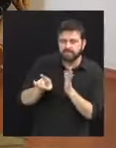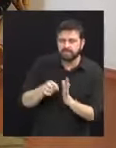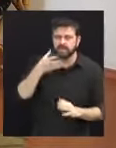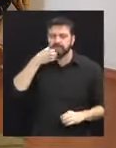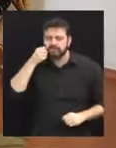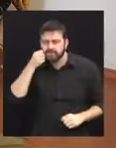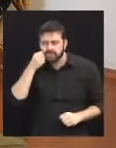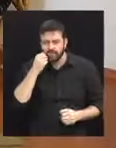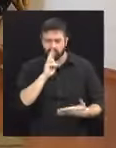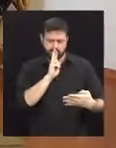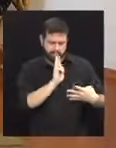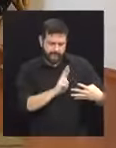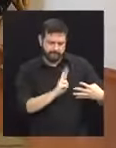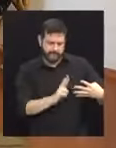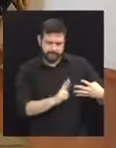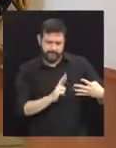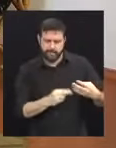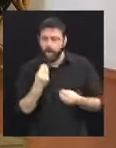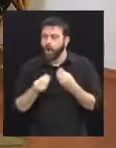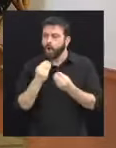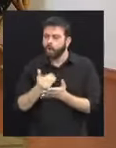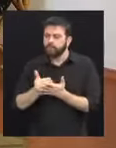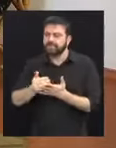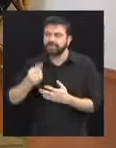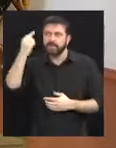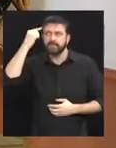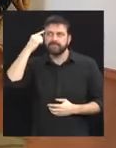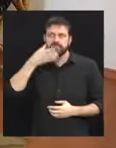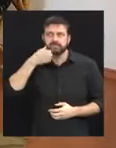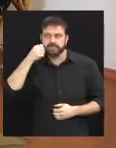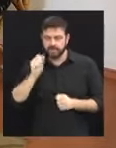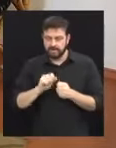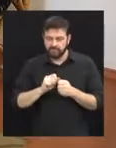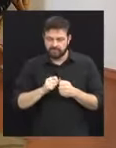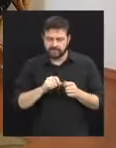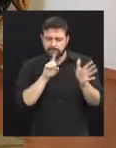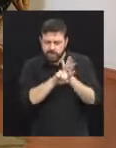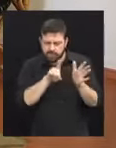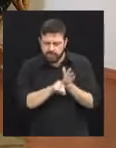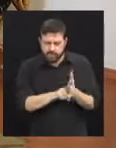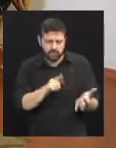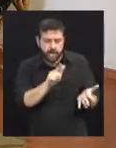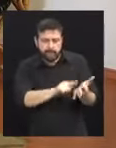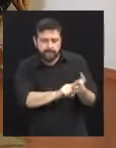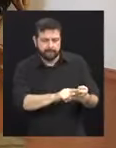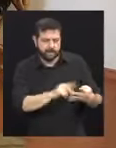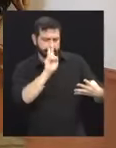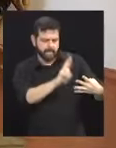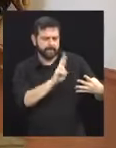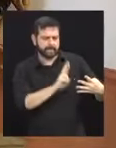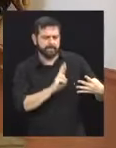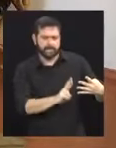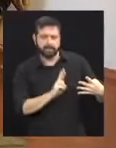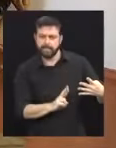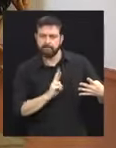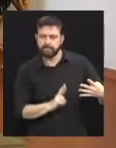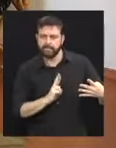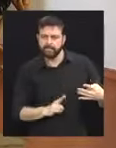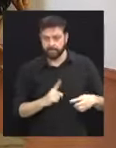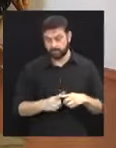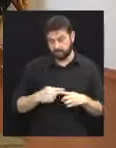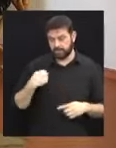preencheu, qual é a importância de se começar a pensar numa adoção preenchendo um questionário? O que envolve esse questionário que a Like faz, por exemplo? Esse questionário é